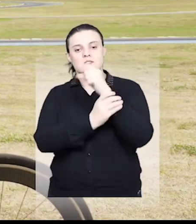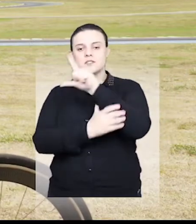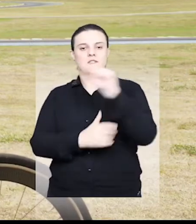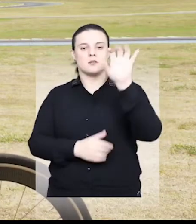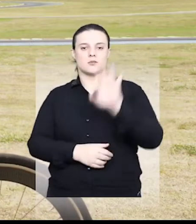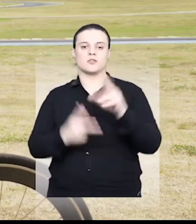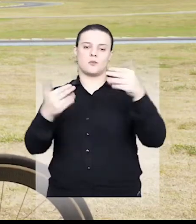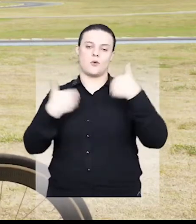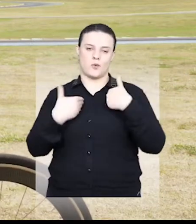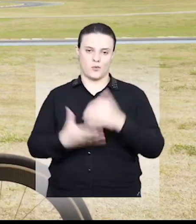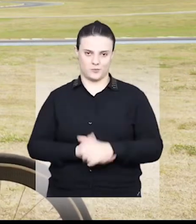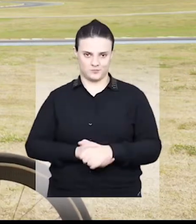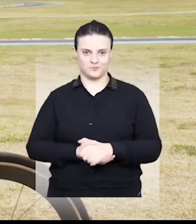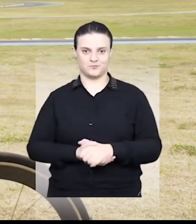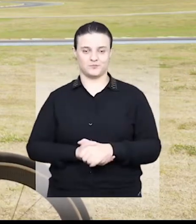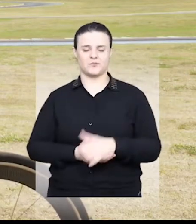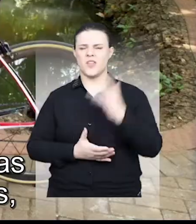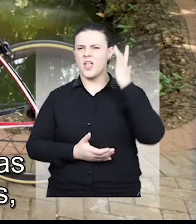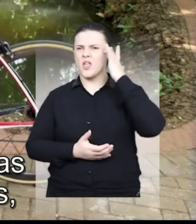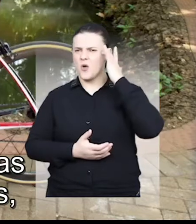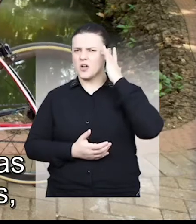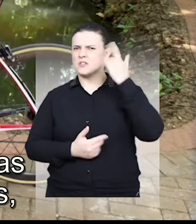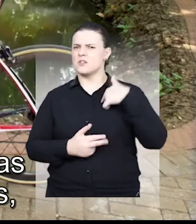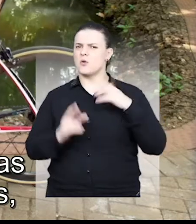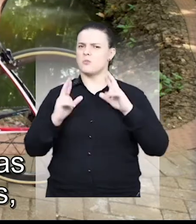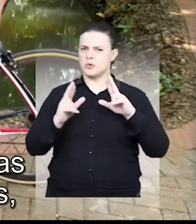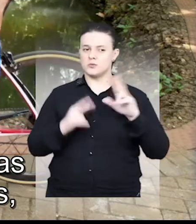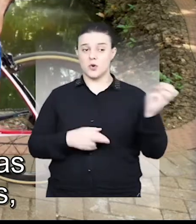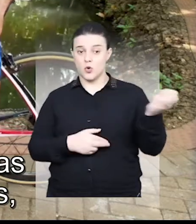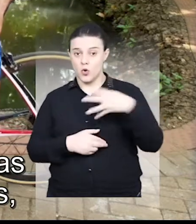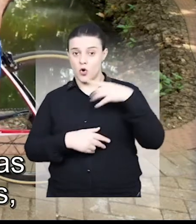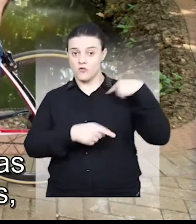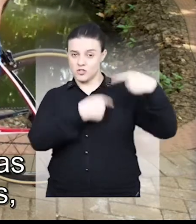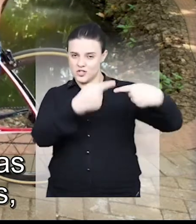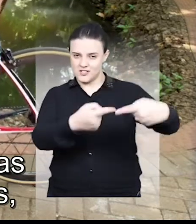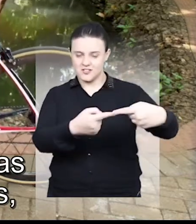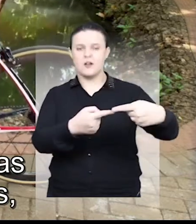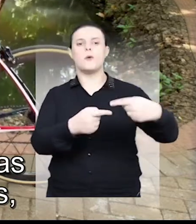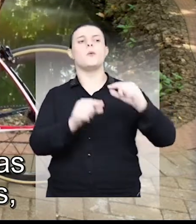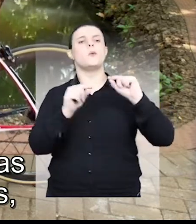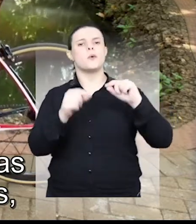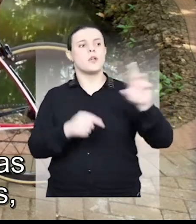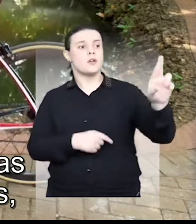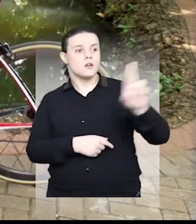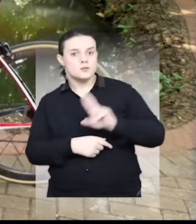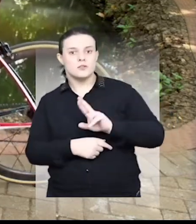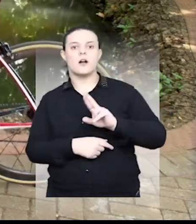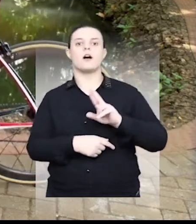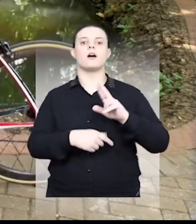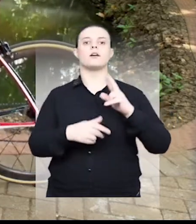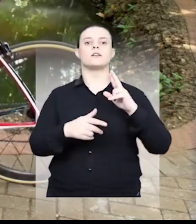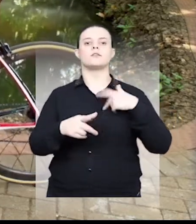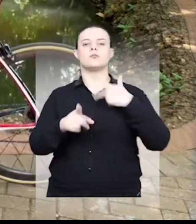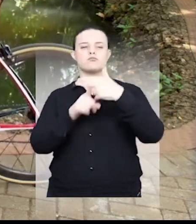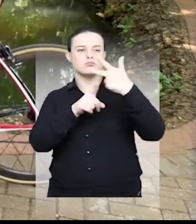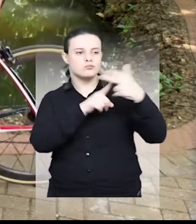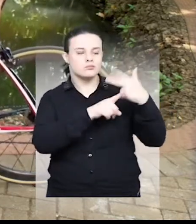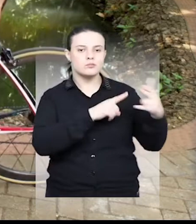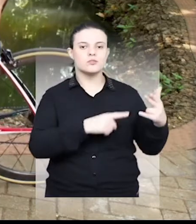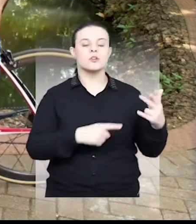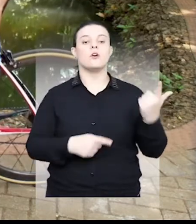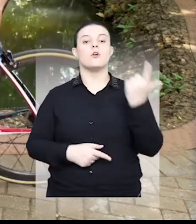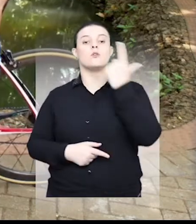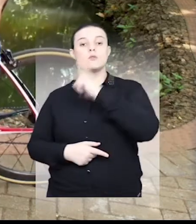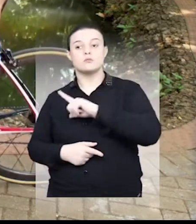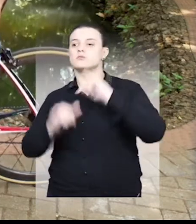reabilitando 100% como eu. Eu acho que eu posso inspirar as novas gerações, Carlos, com os resultados, com as conquistas,